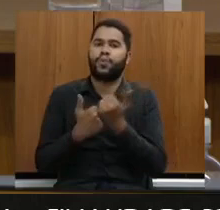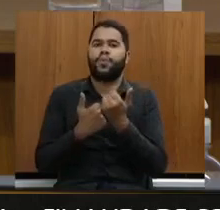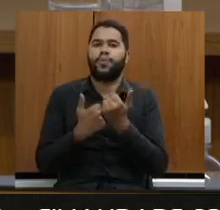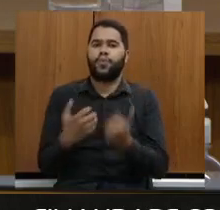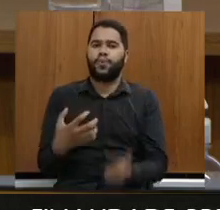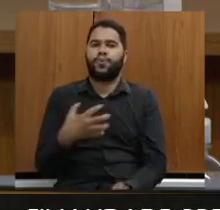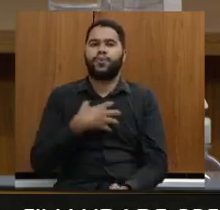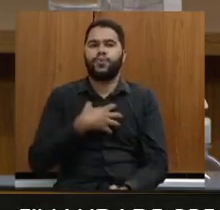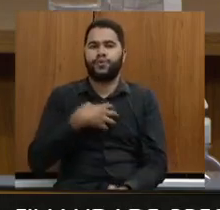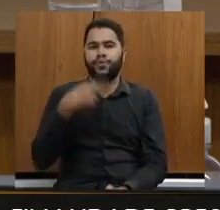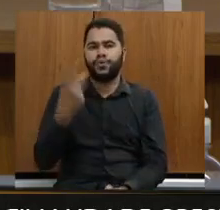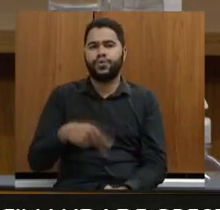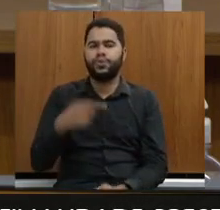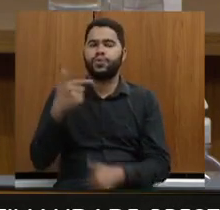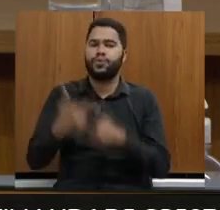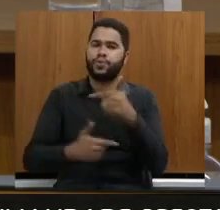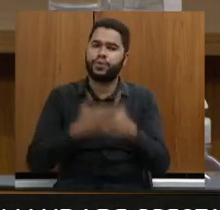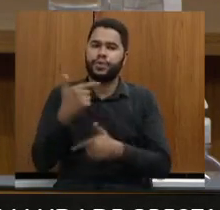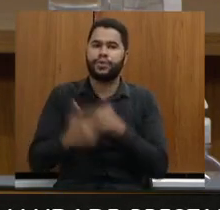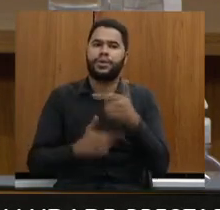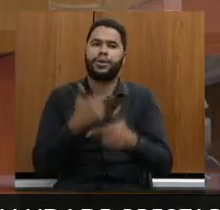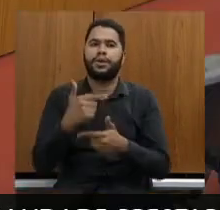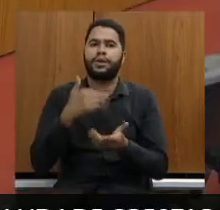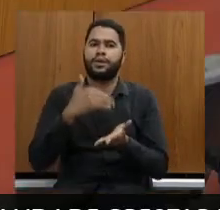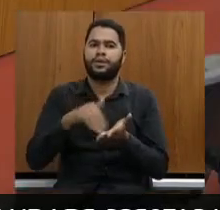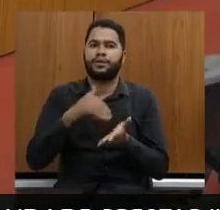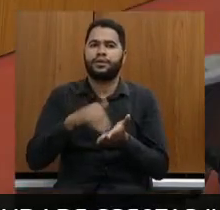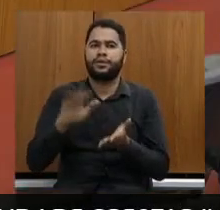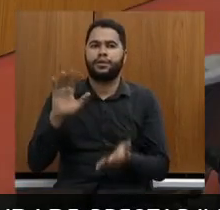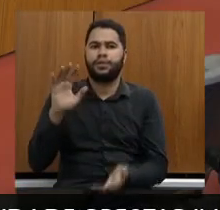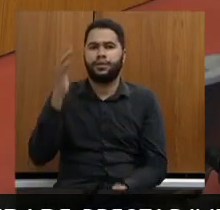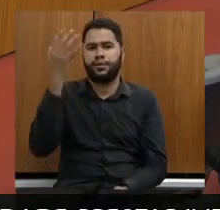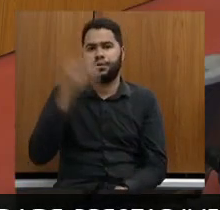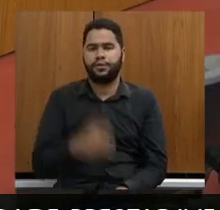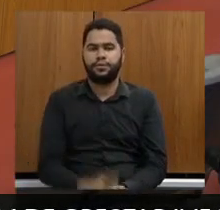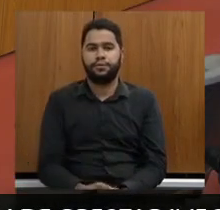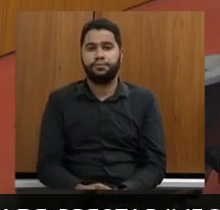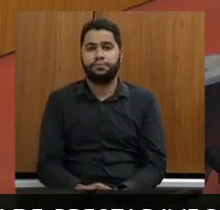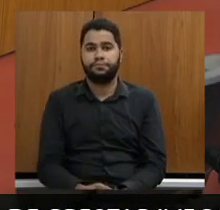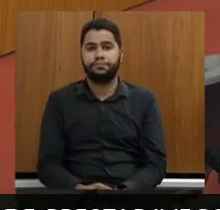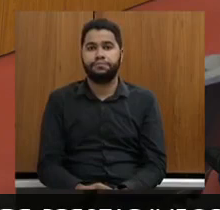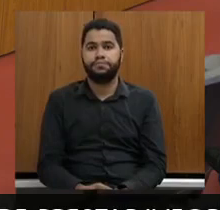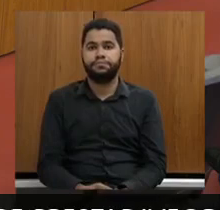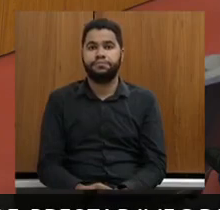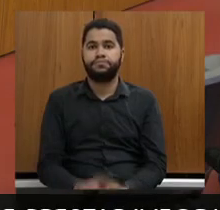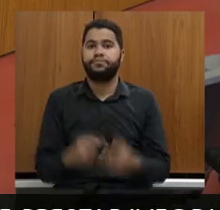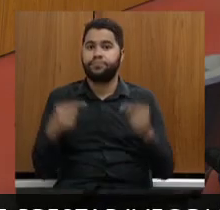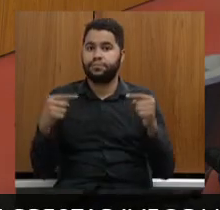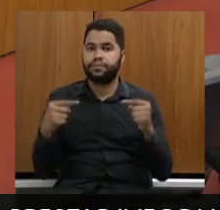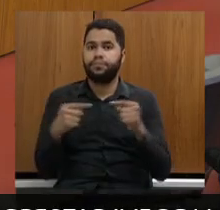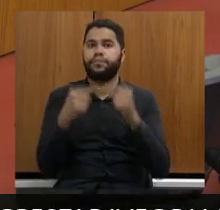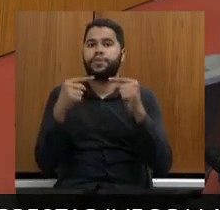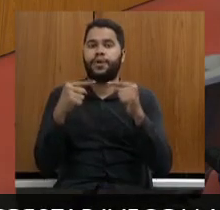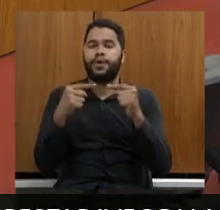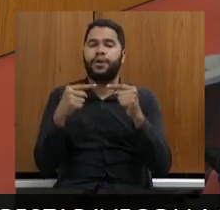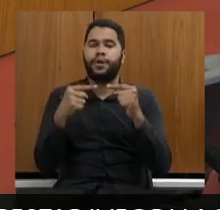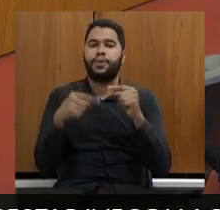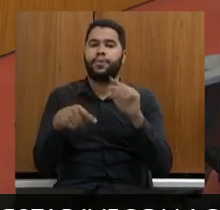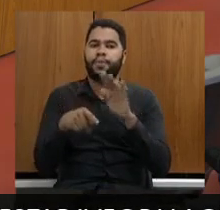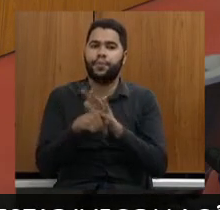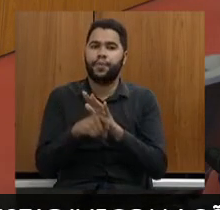dessa casa com os trabalhos que a secretaria realiza em relação ao crime na zona rural